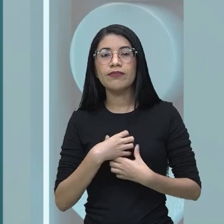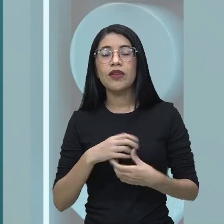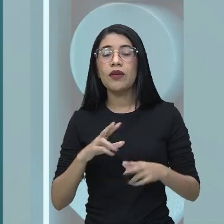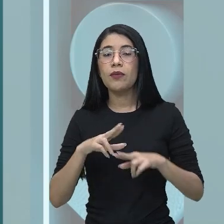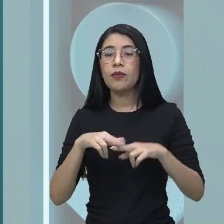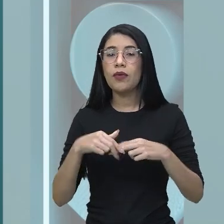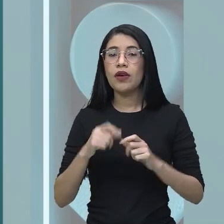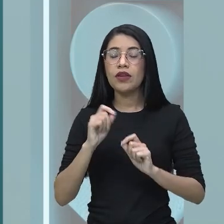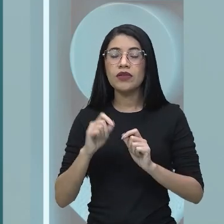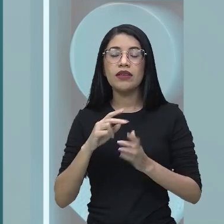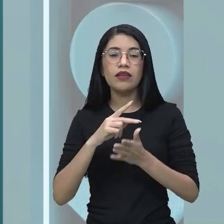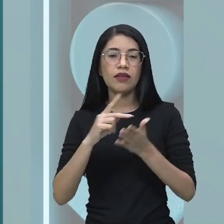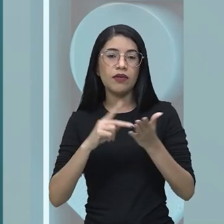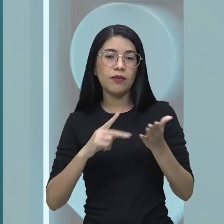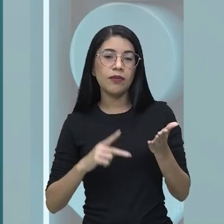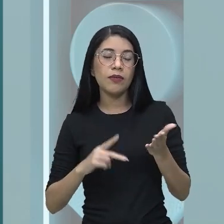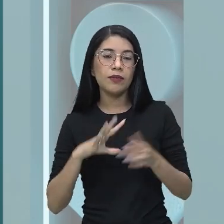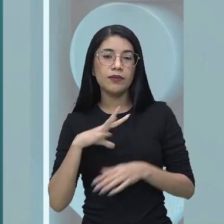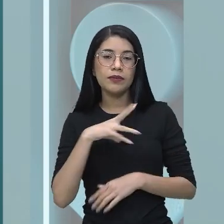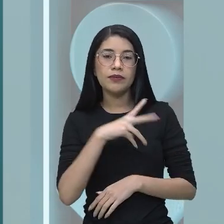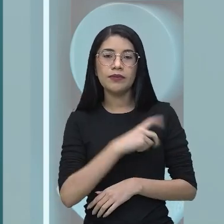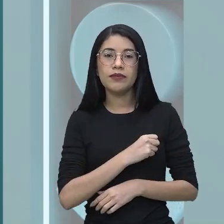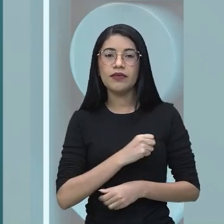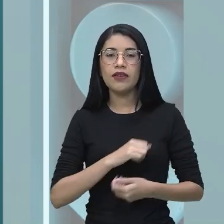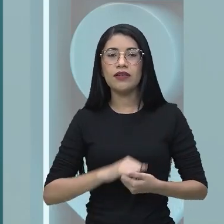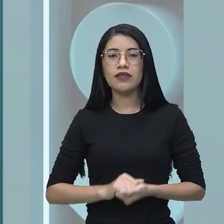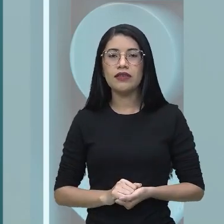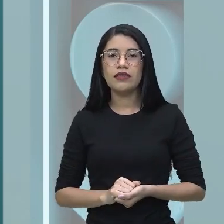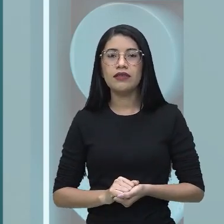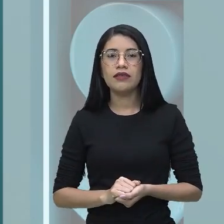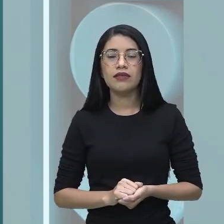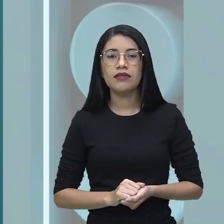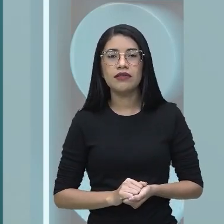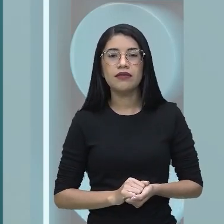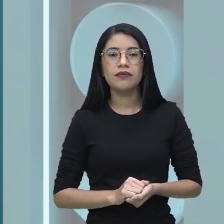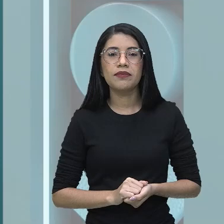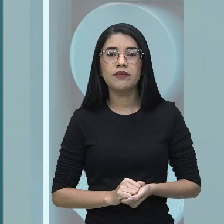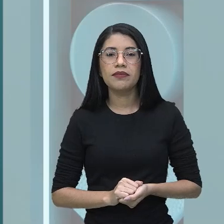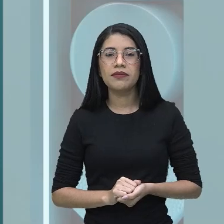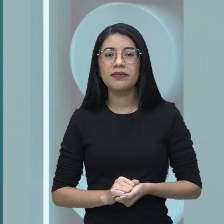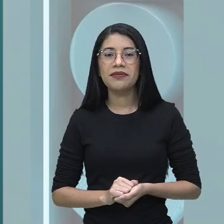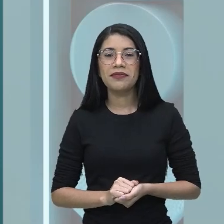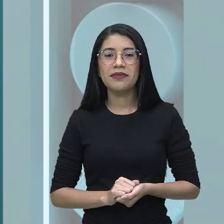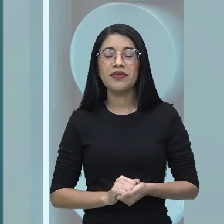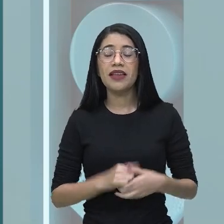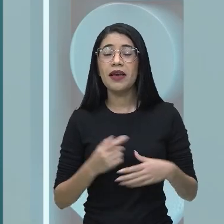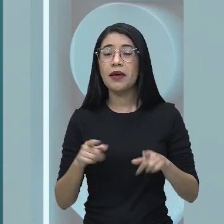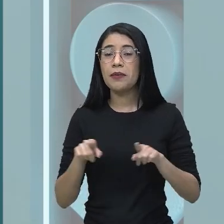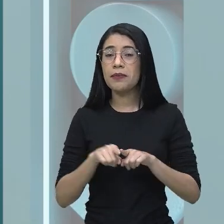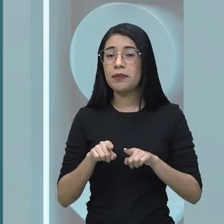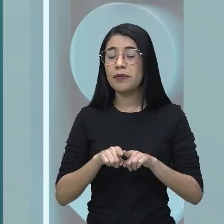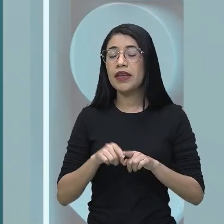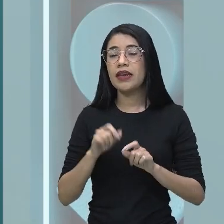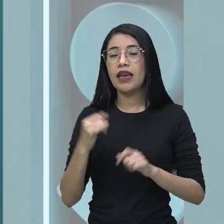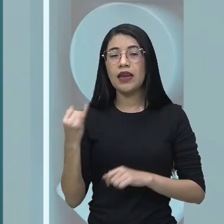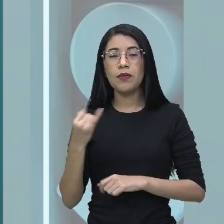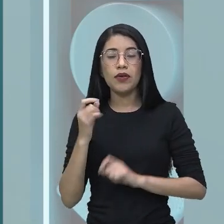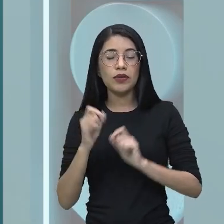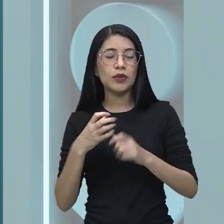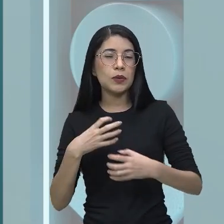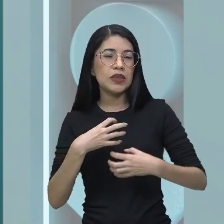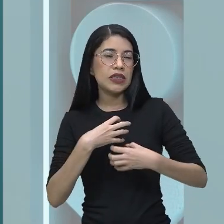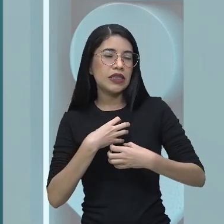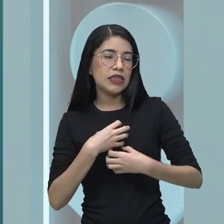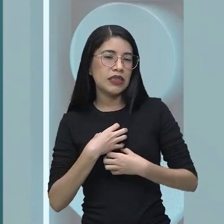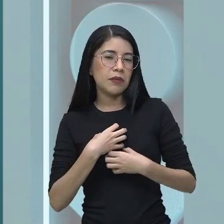conhecido como poeta do amor ok Ok é importante também salientar que além do sentimento além das